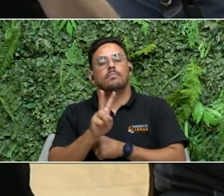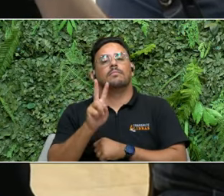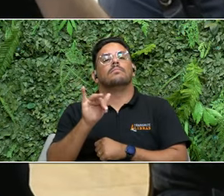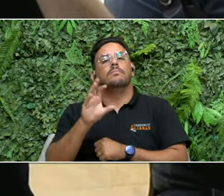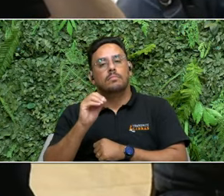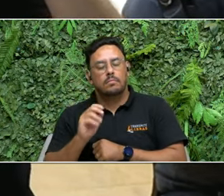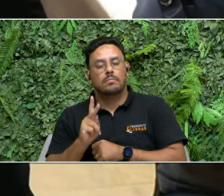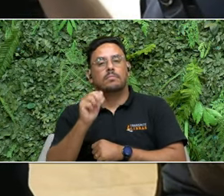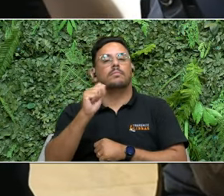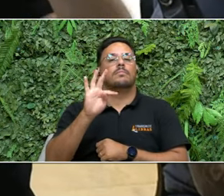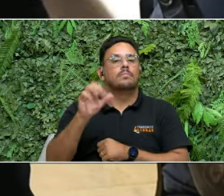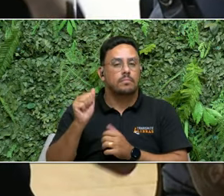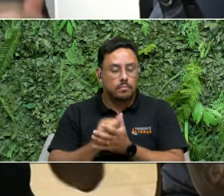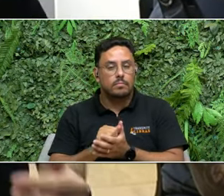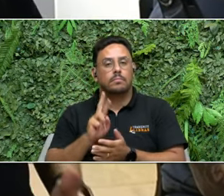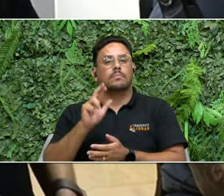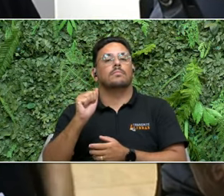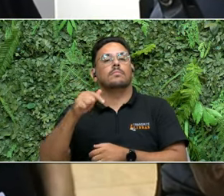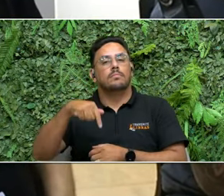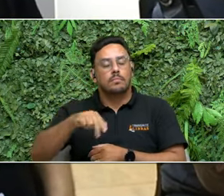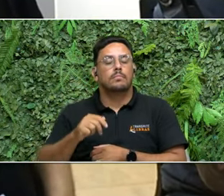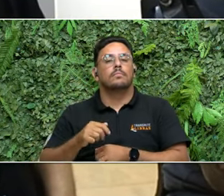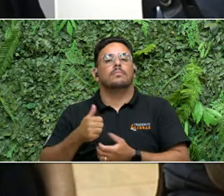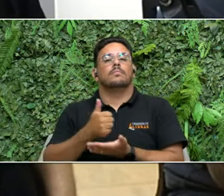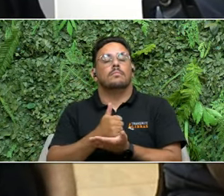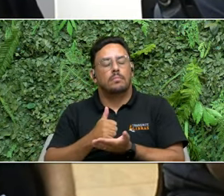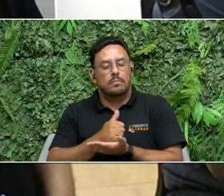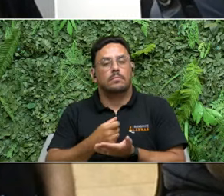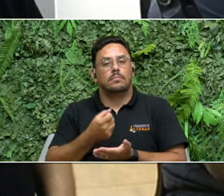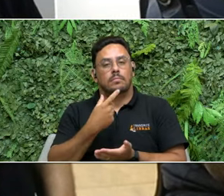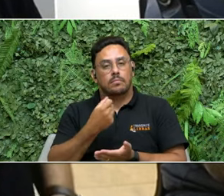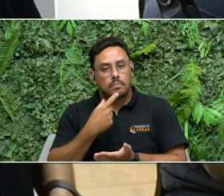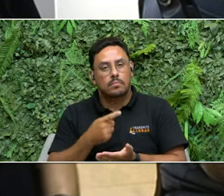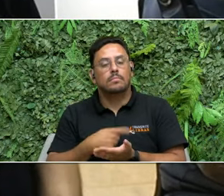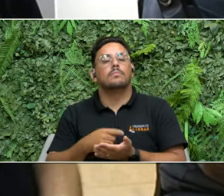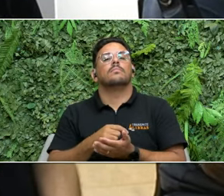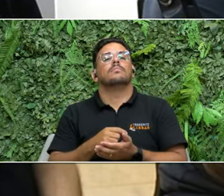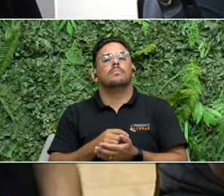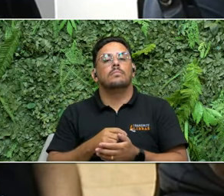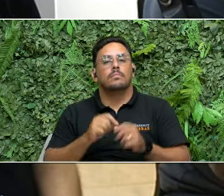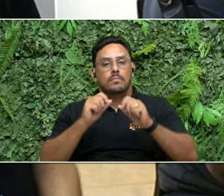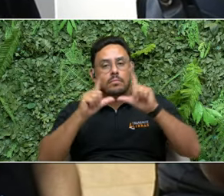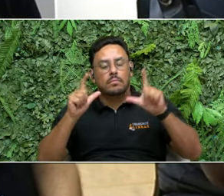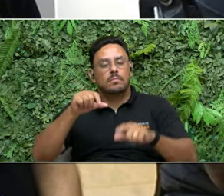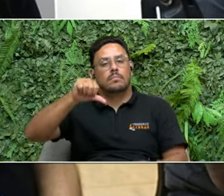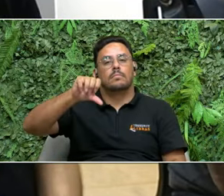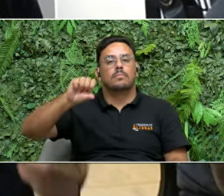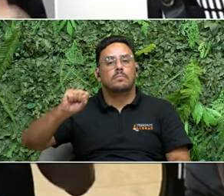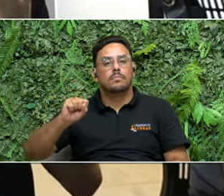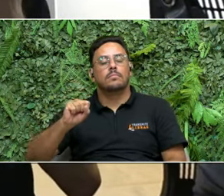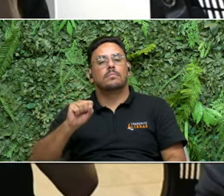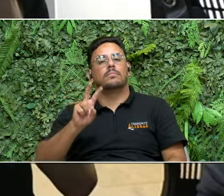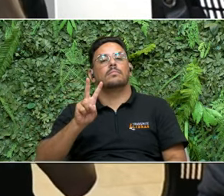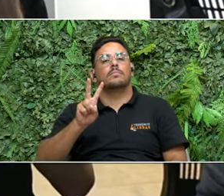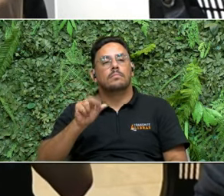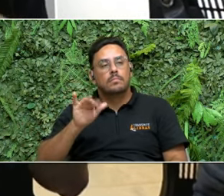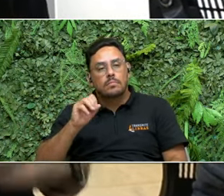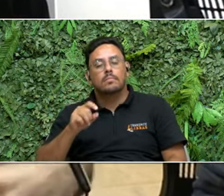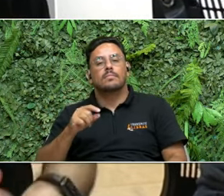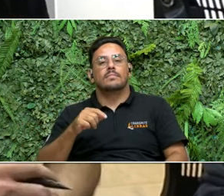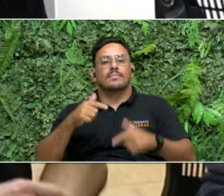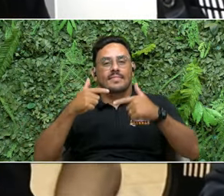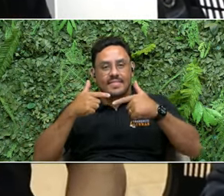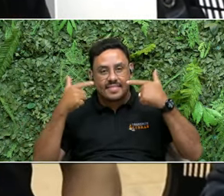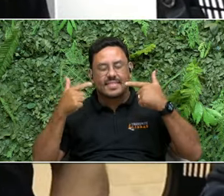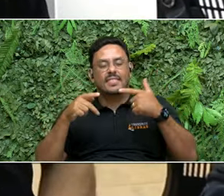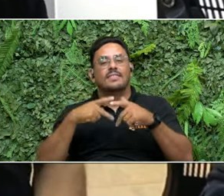Júlia e pro Rafael moada lá da farmácia Vital ligando ligado na 98 Bob e o Vinícius tá feliz vi porque tava achando que